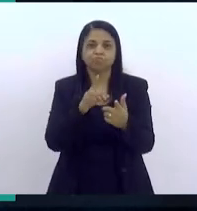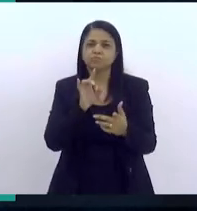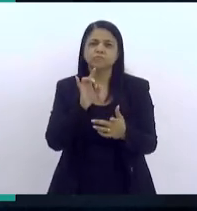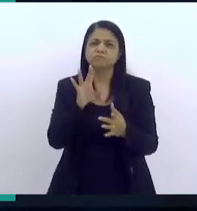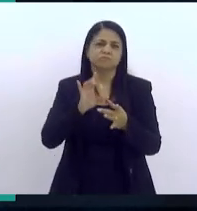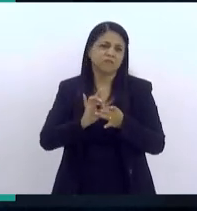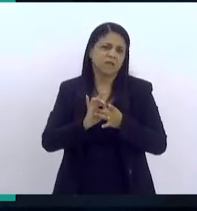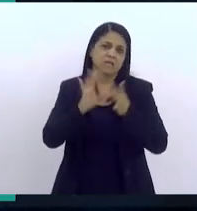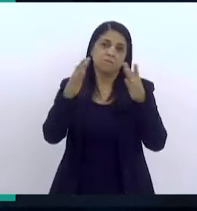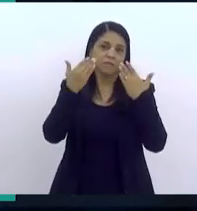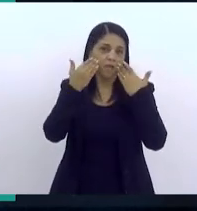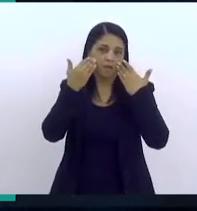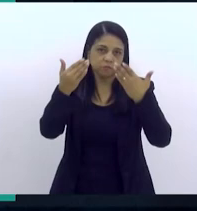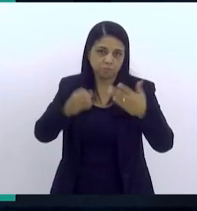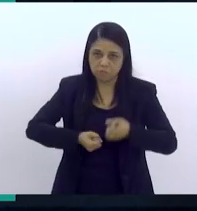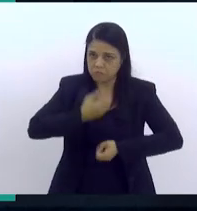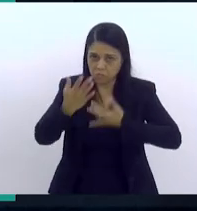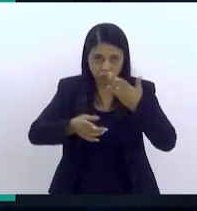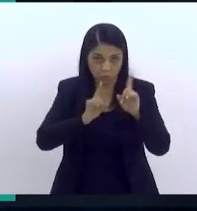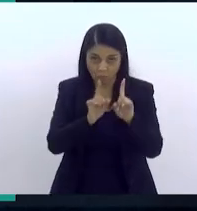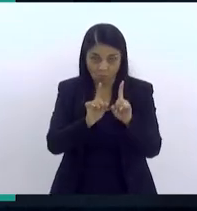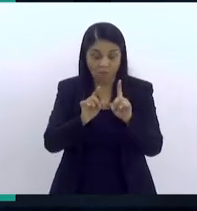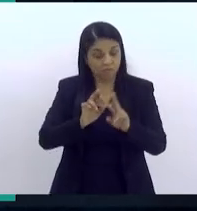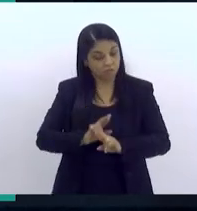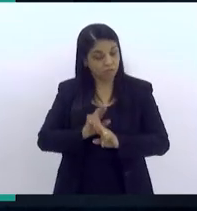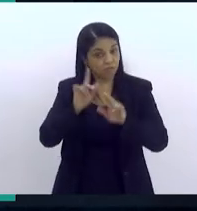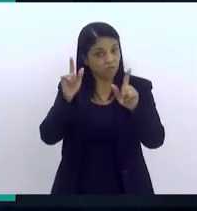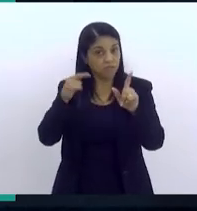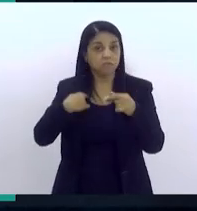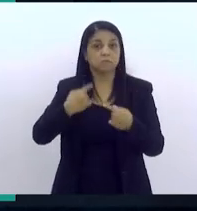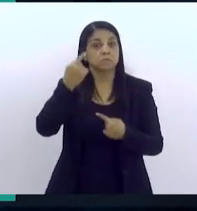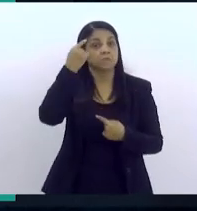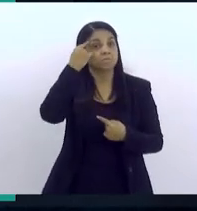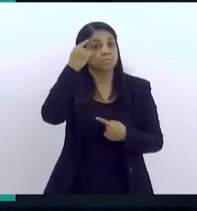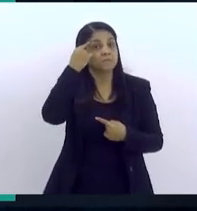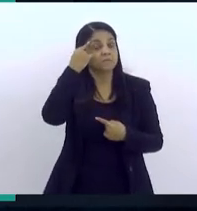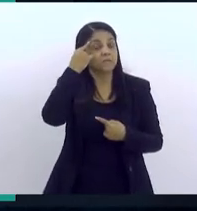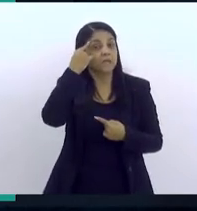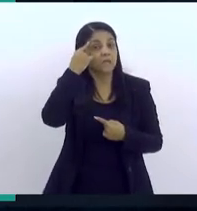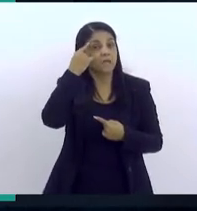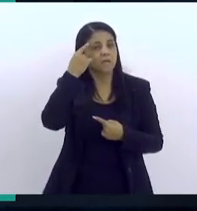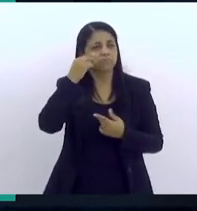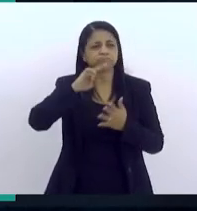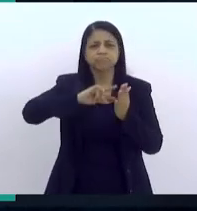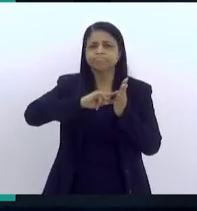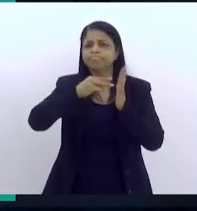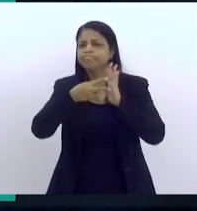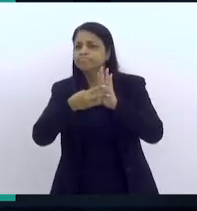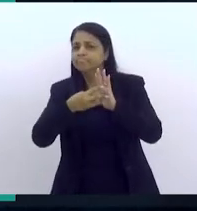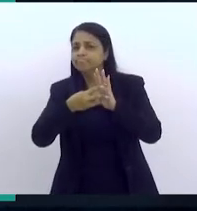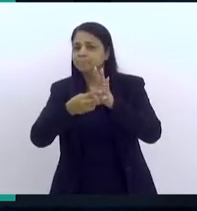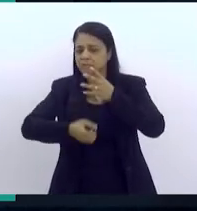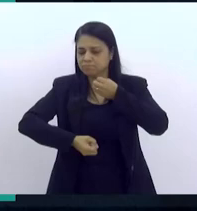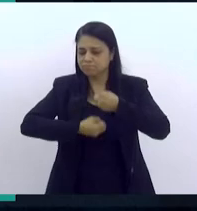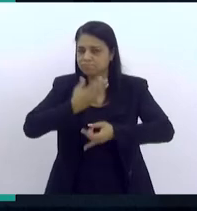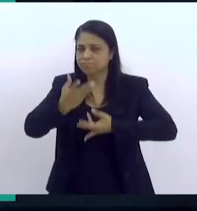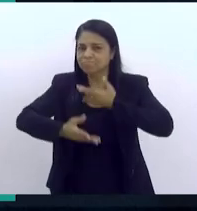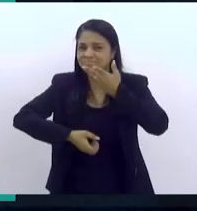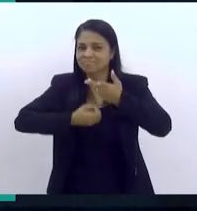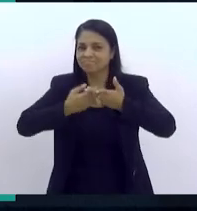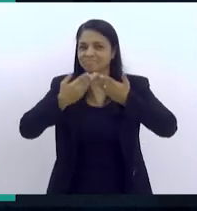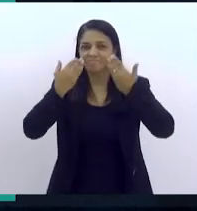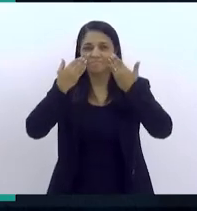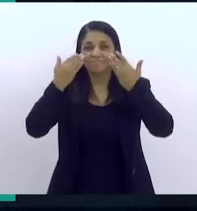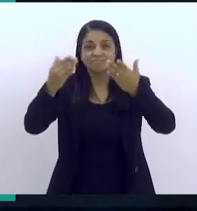liberdade de expressão e aí a gente também precisa repensar O que que a gente entende por liberdade de expressão que nos últimos